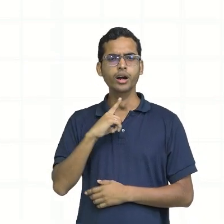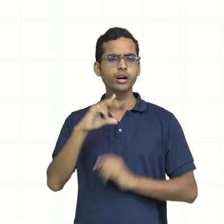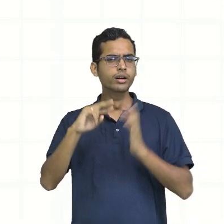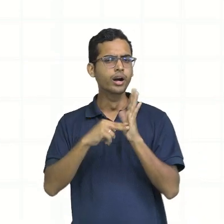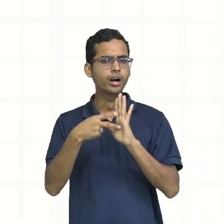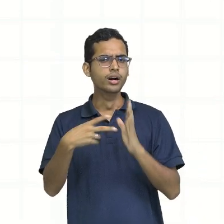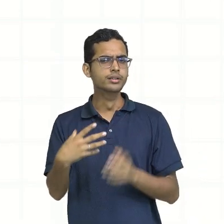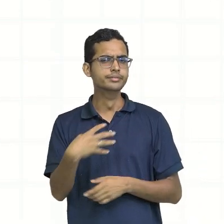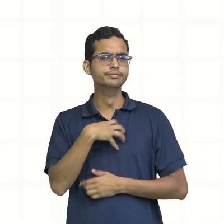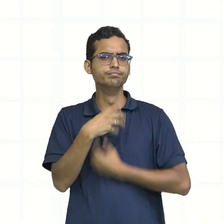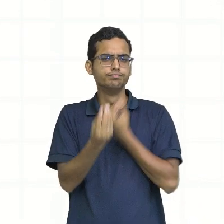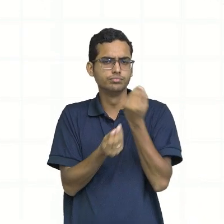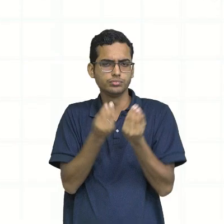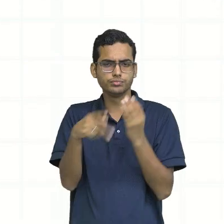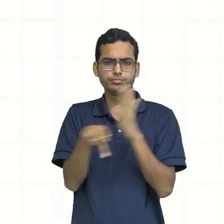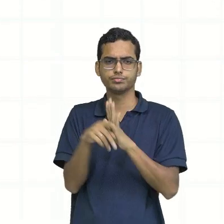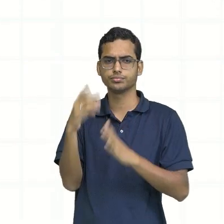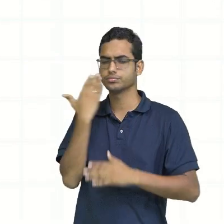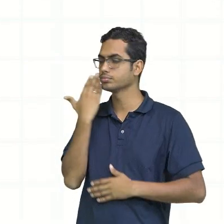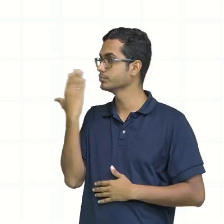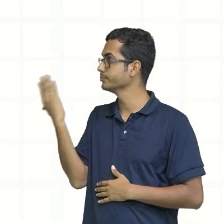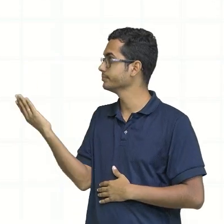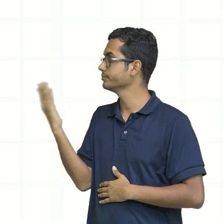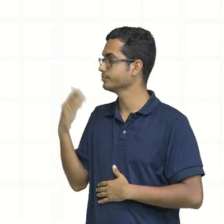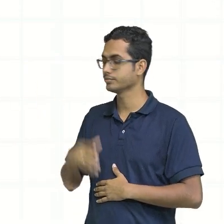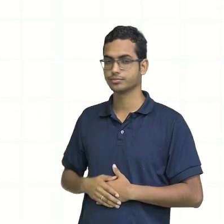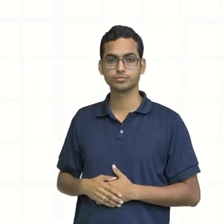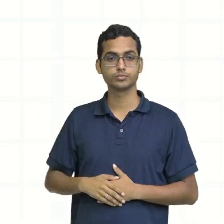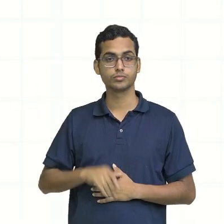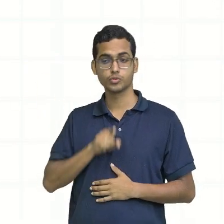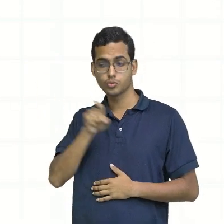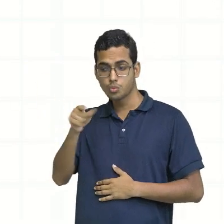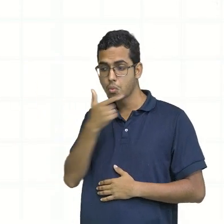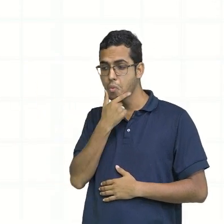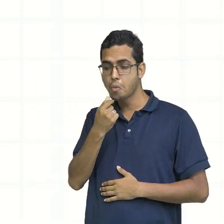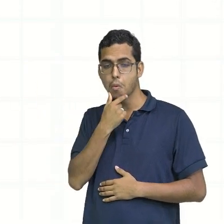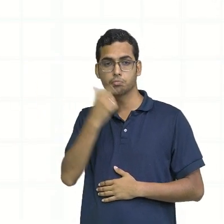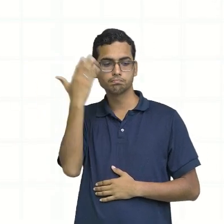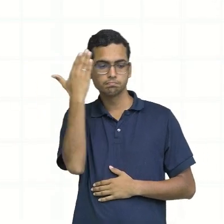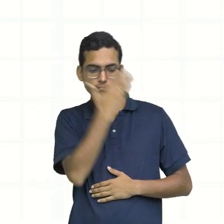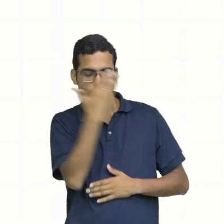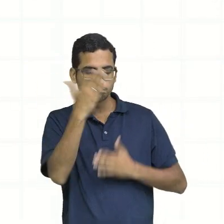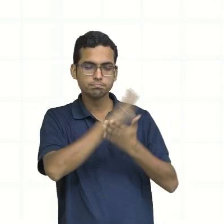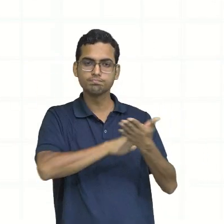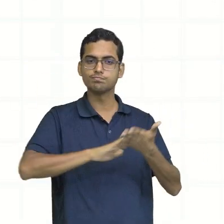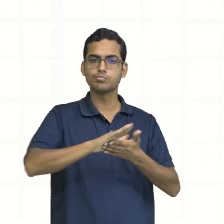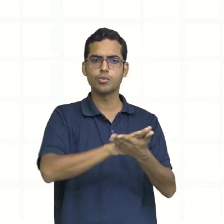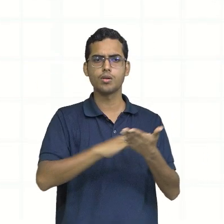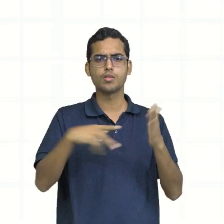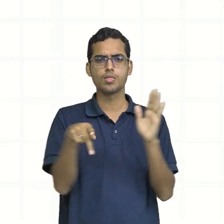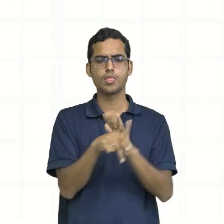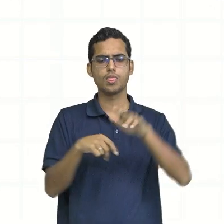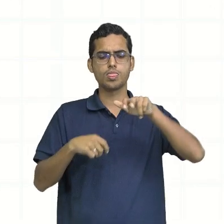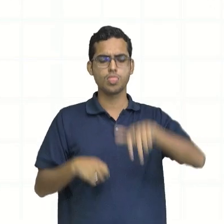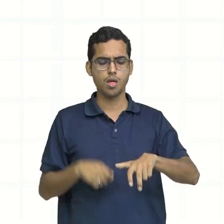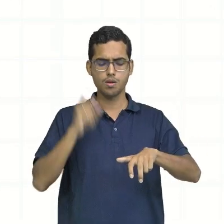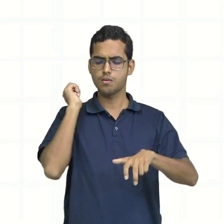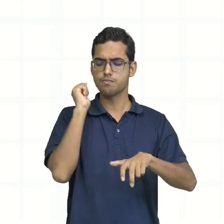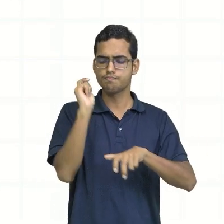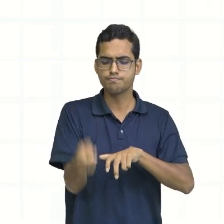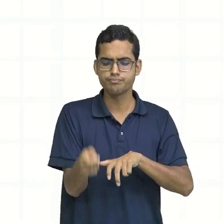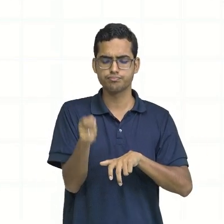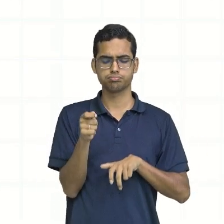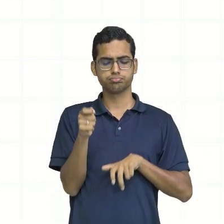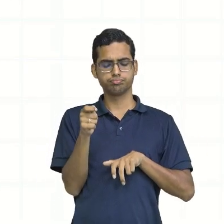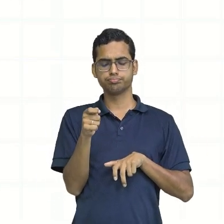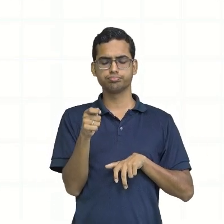olha o passado simples, né? Ele não viu nada, porém ele sentiu a sudden pain, uma dor repentina em his leg, na